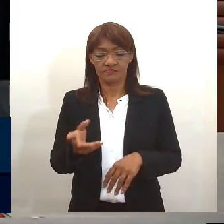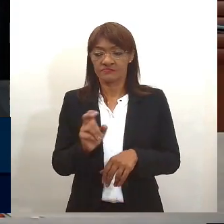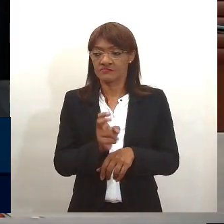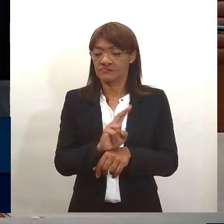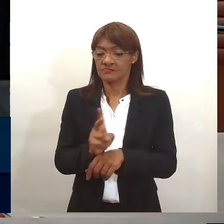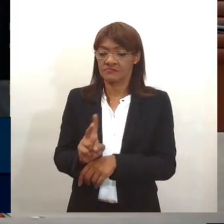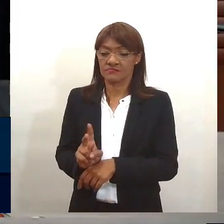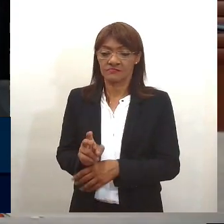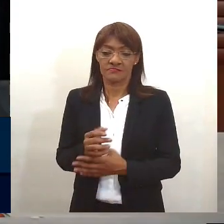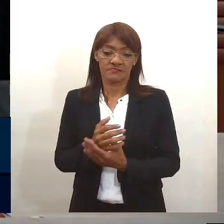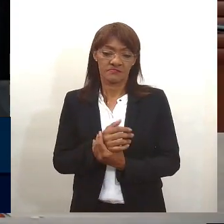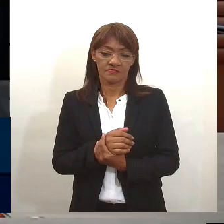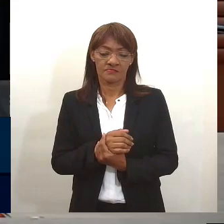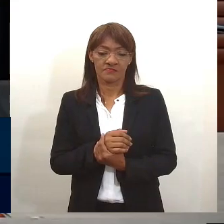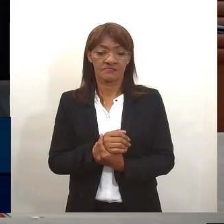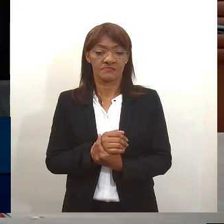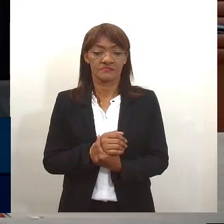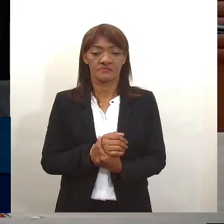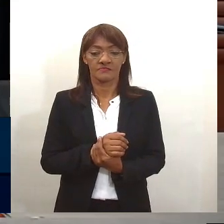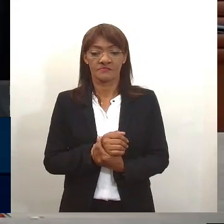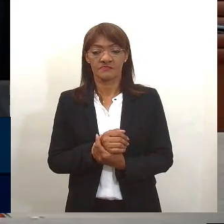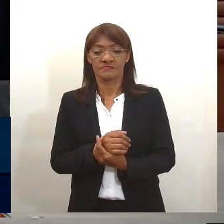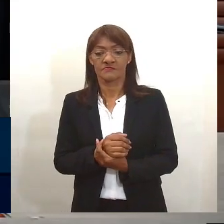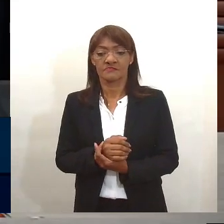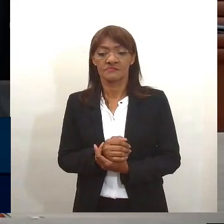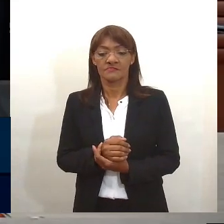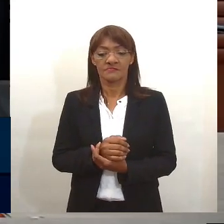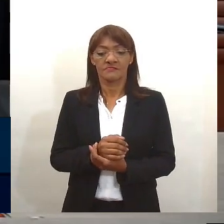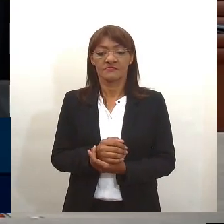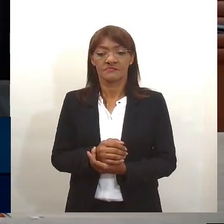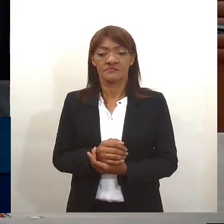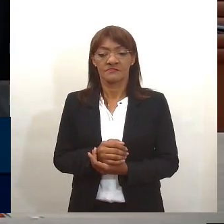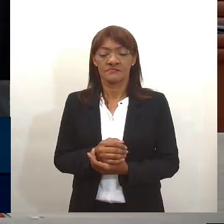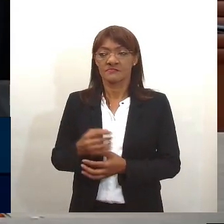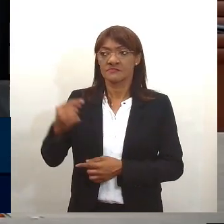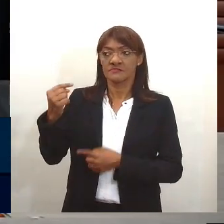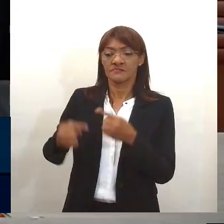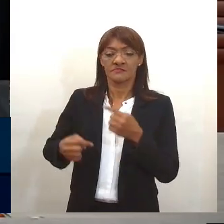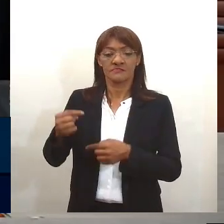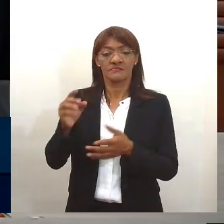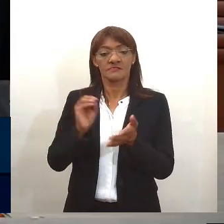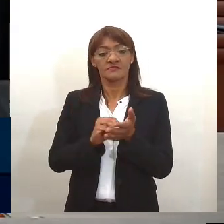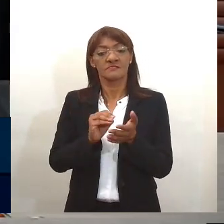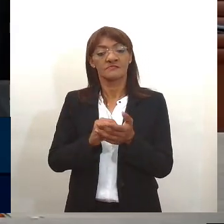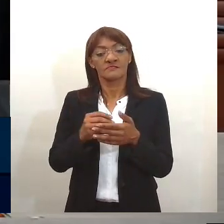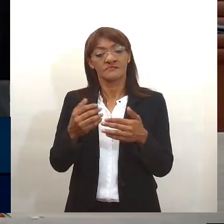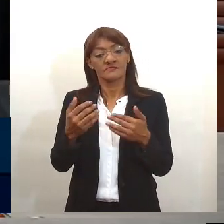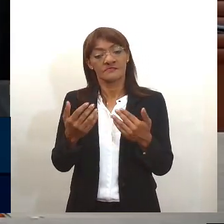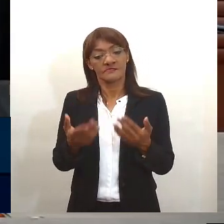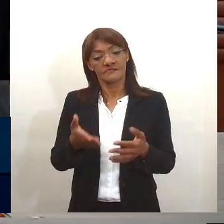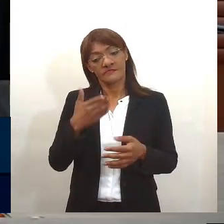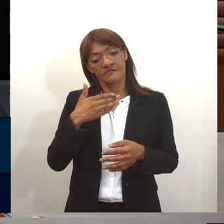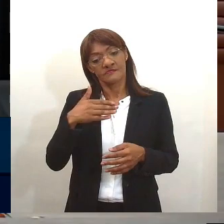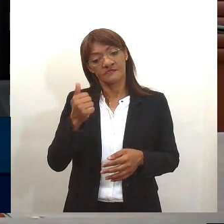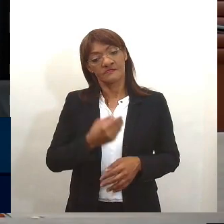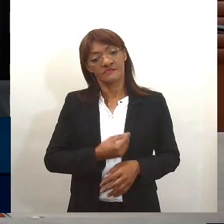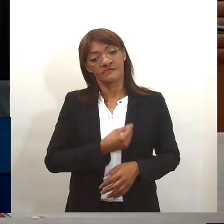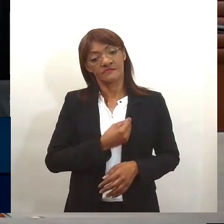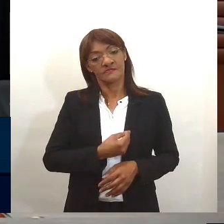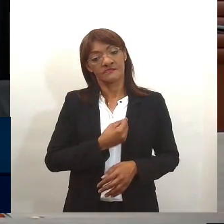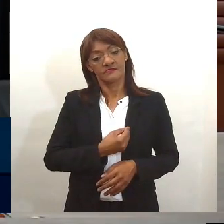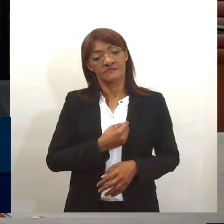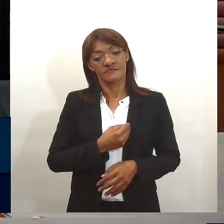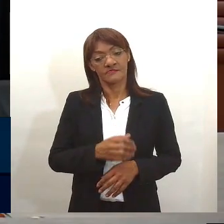e de falta mesmo de políticas públicas para dar uma melhor qualidade de vida dessa população. Então é isso,